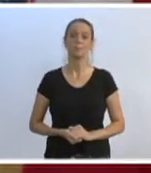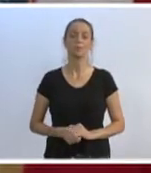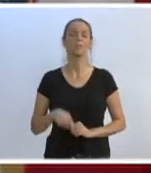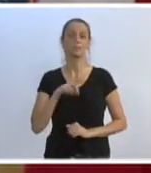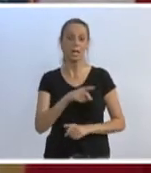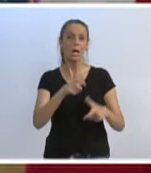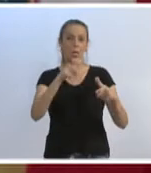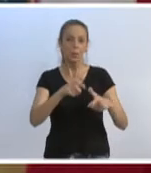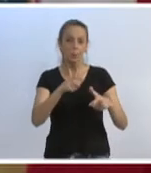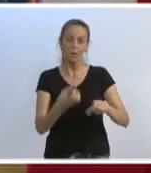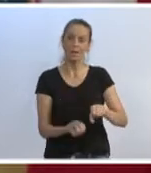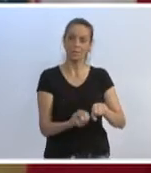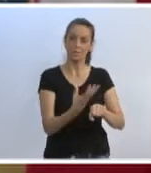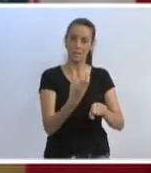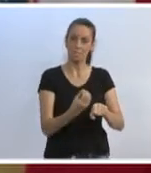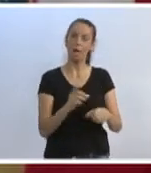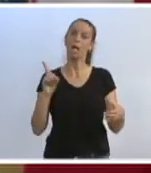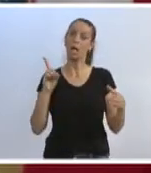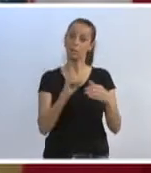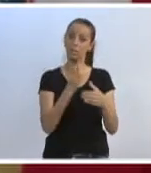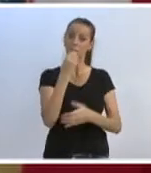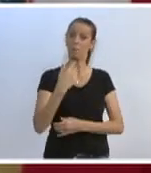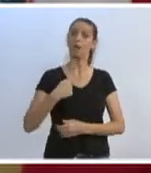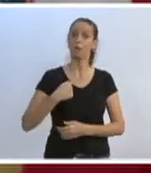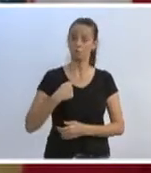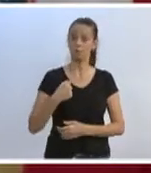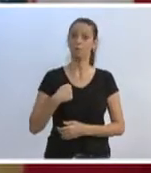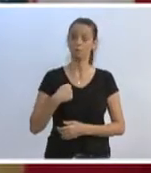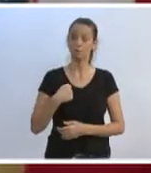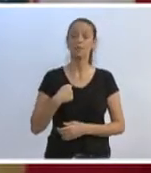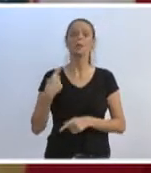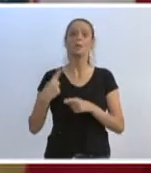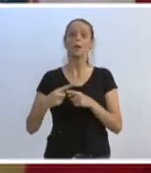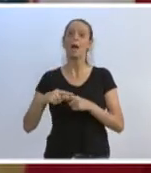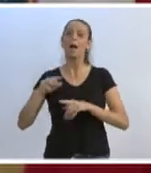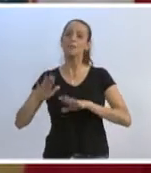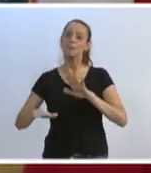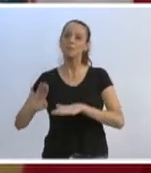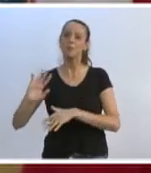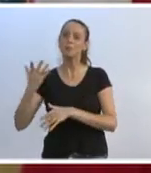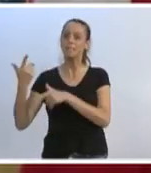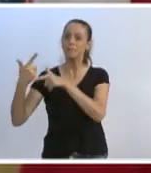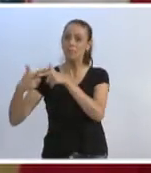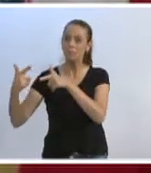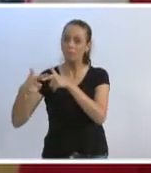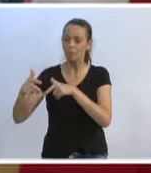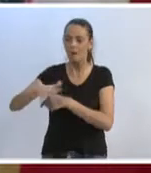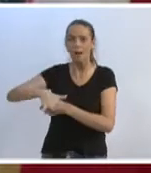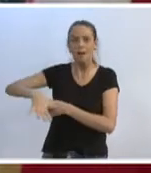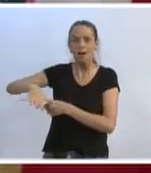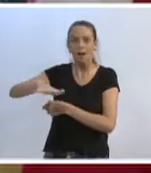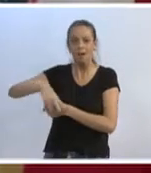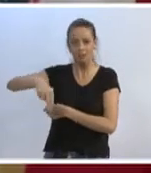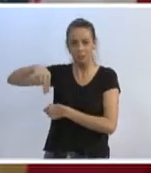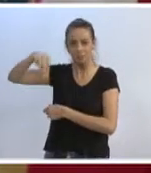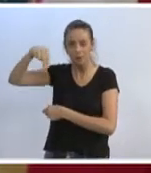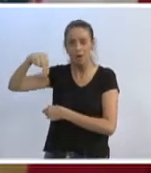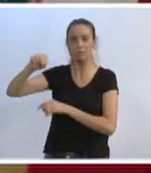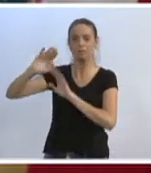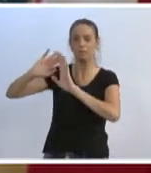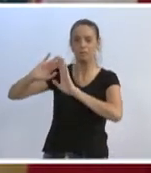maio no que diz respeito aos problemas que geralmente acontece na nossa região lá na região norte